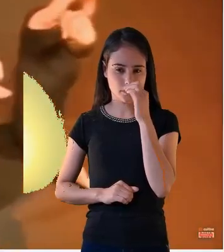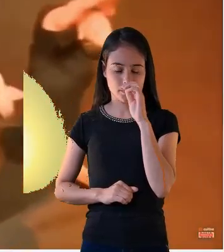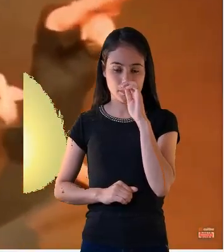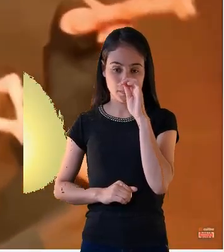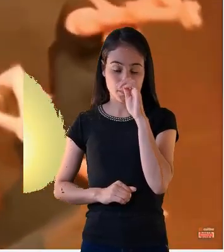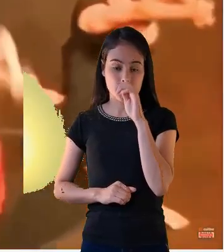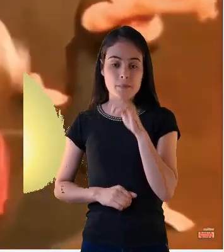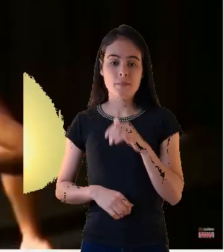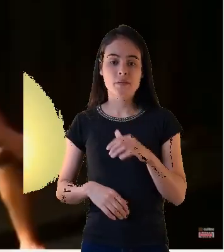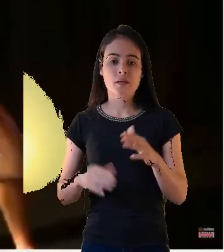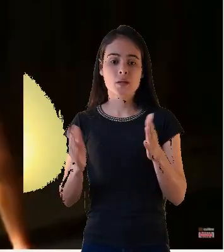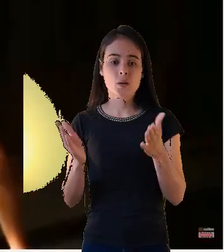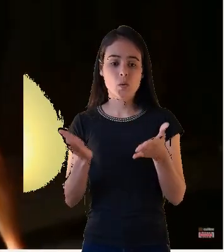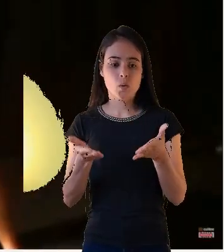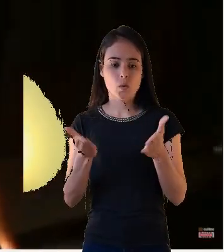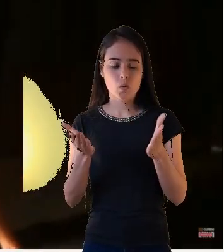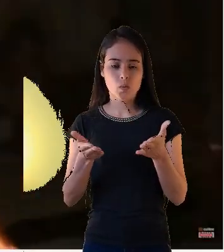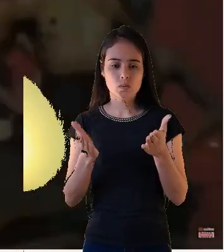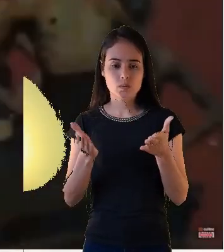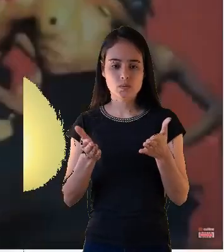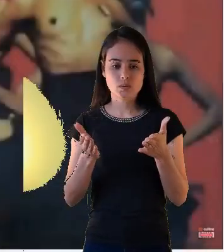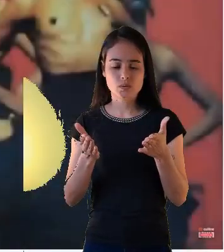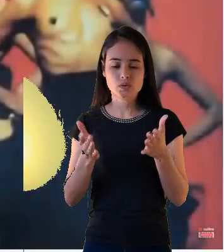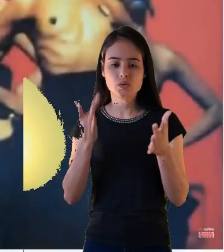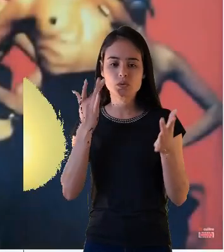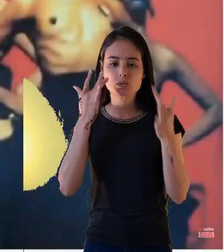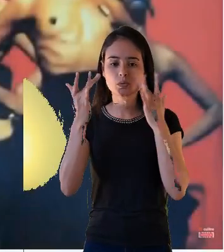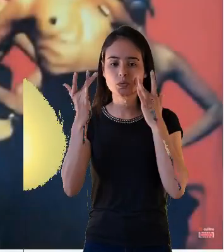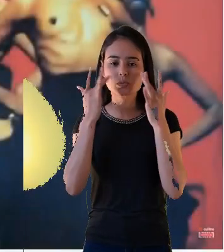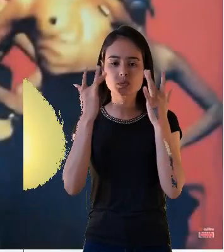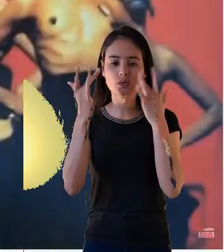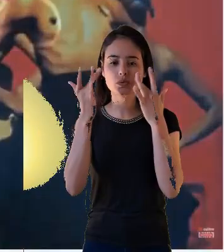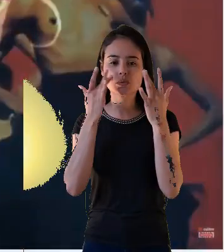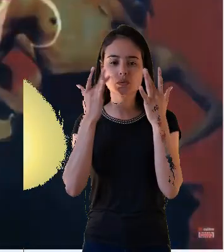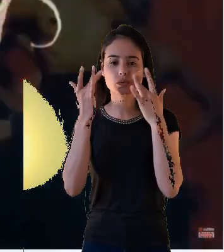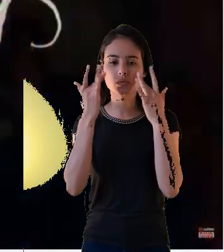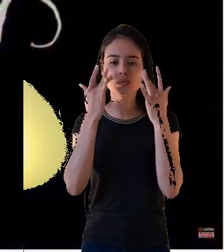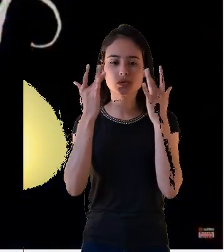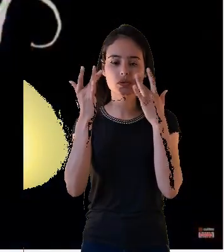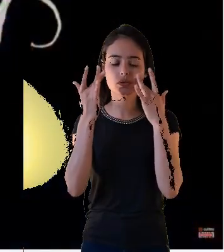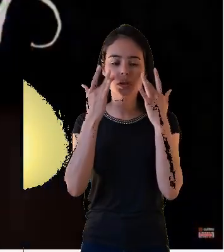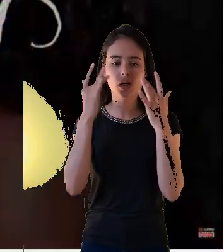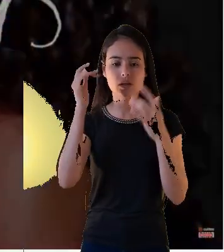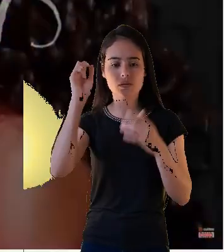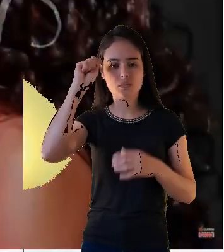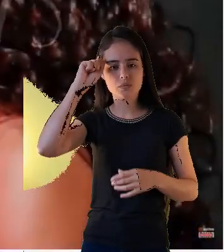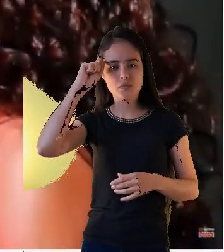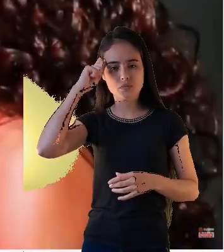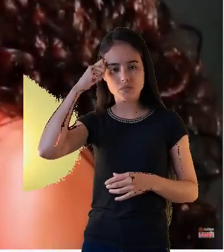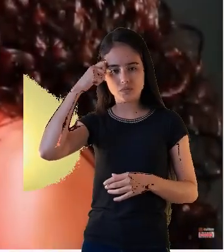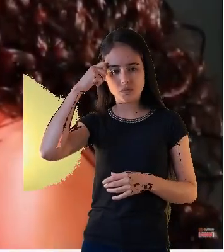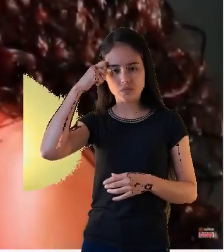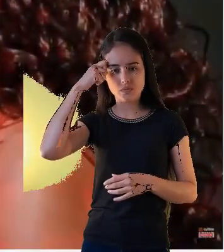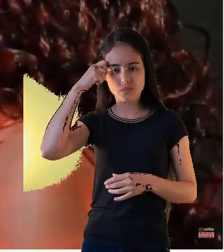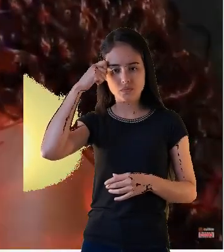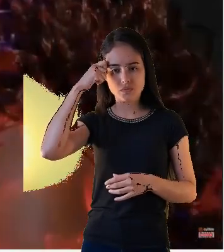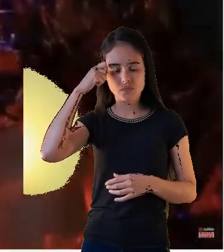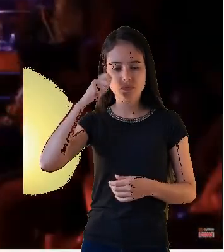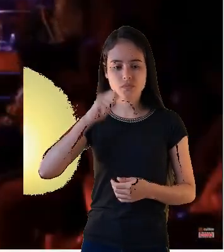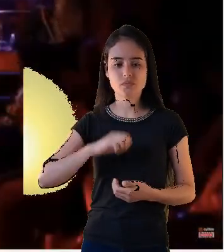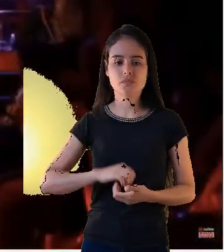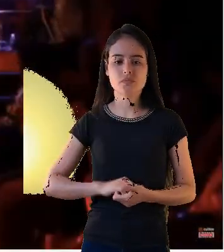em todo o país, como a Companhia Étnica e a Companhia dos Comuns, no Rio de Janeiro, e a Companhia Abdias